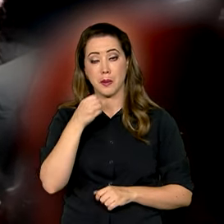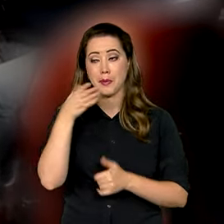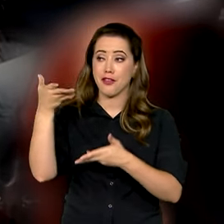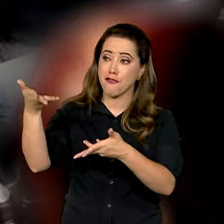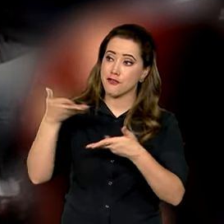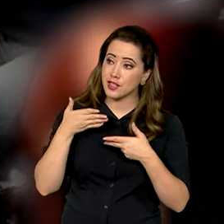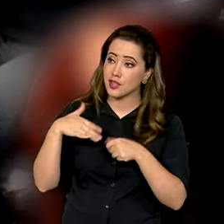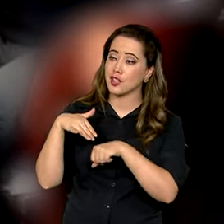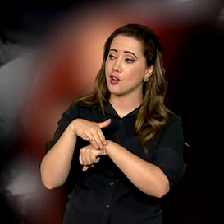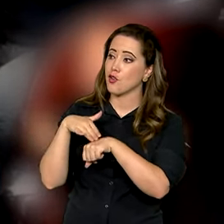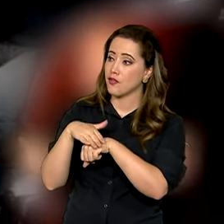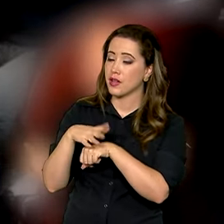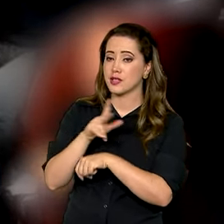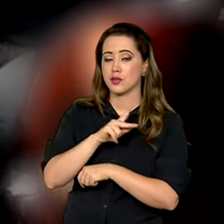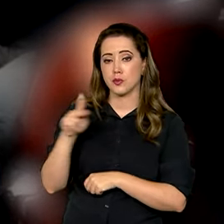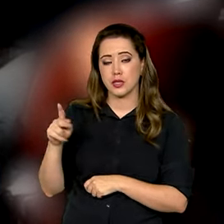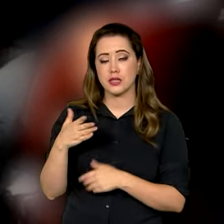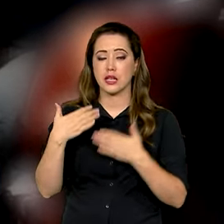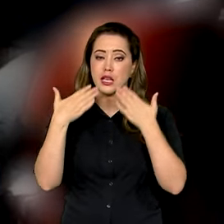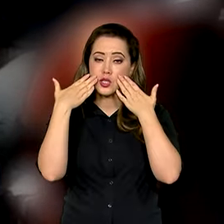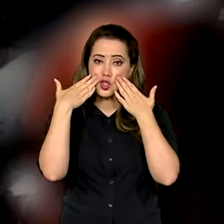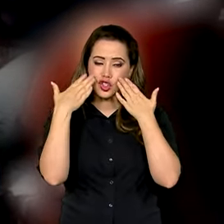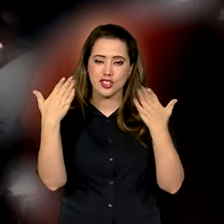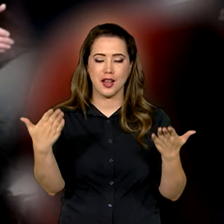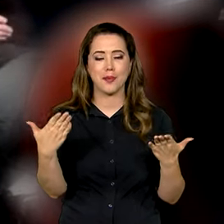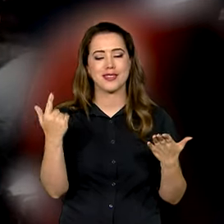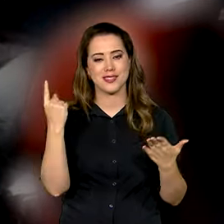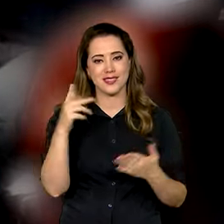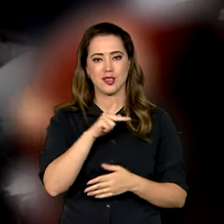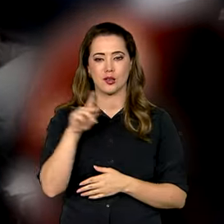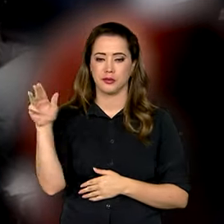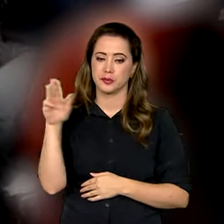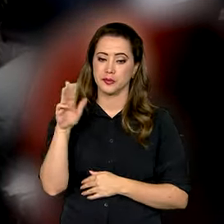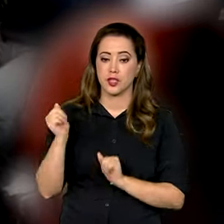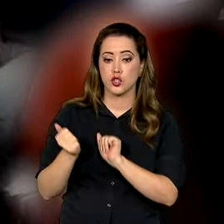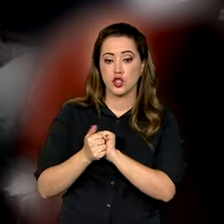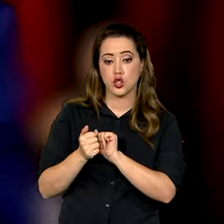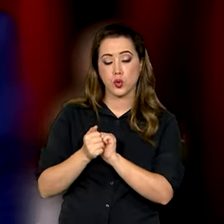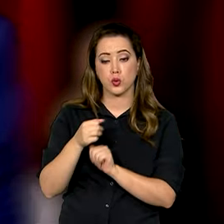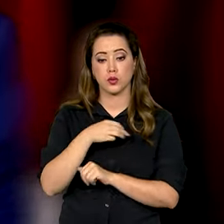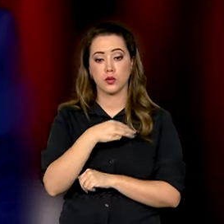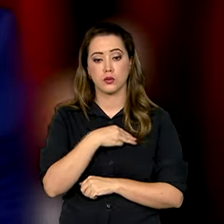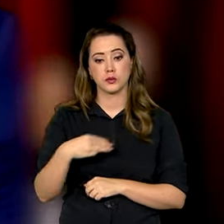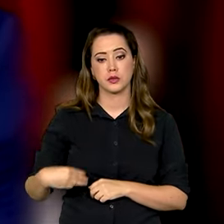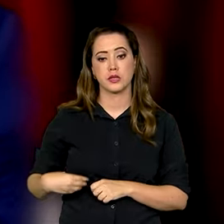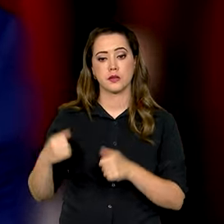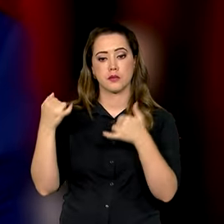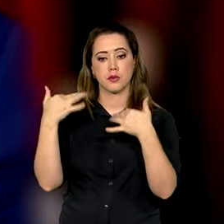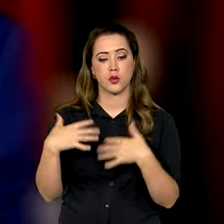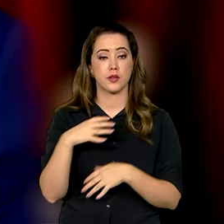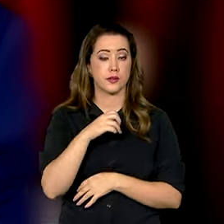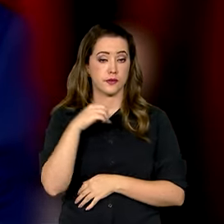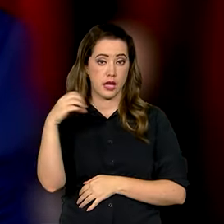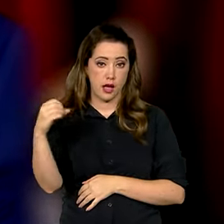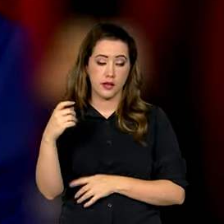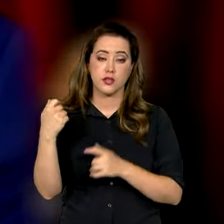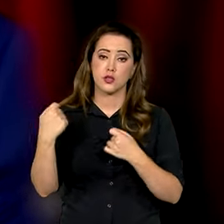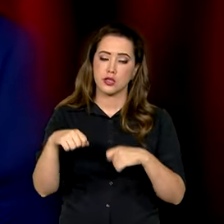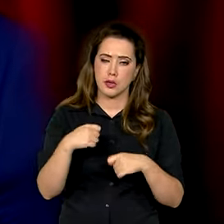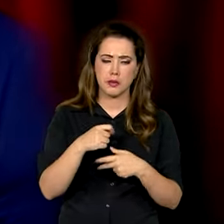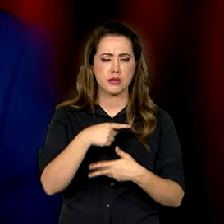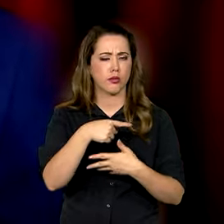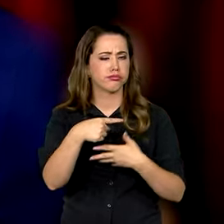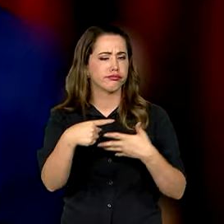uma conversa com o presidente. No programa, o presidente Lula, acompanhado de ministros, falou sobre as viagens que fez a Riad,